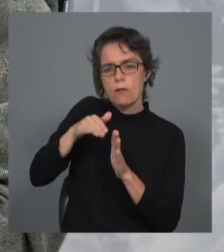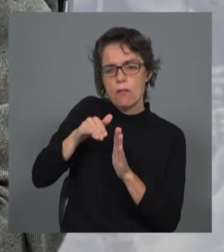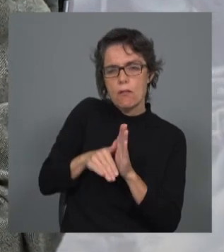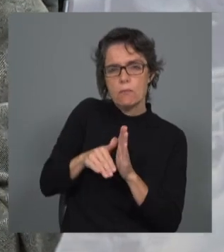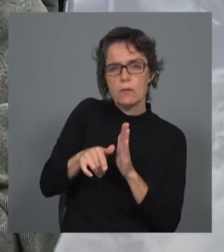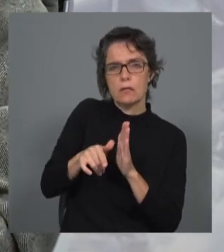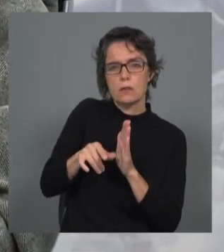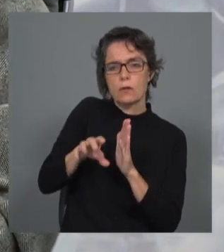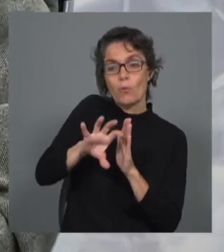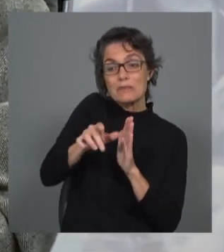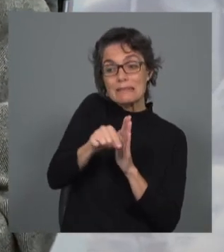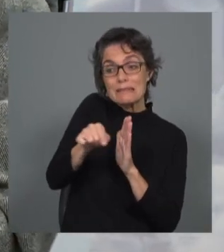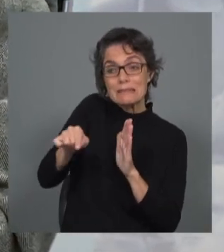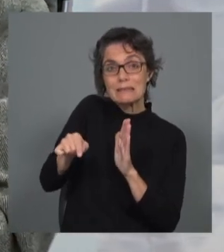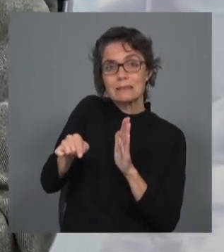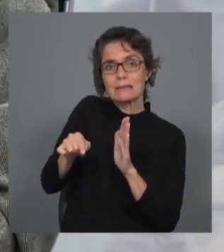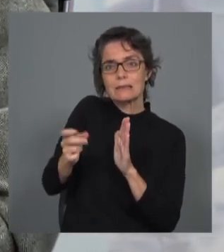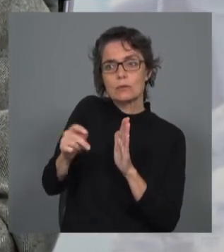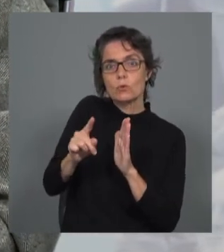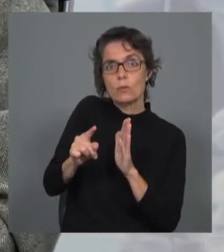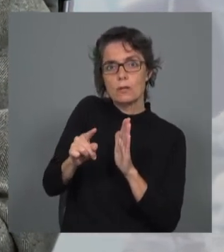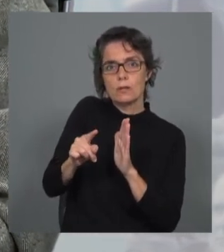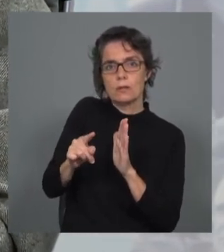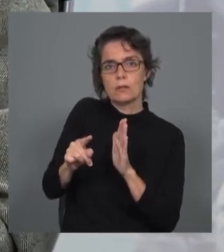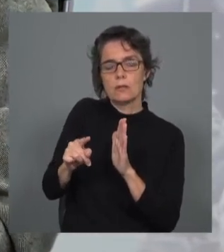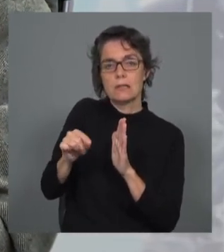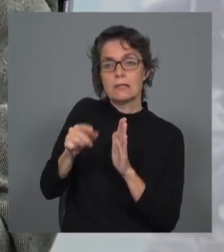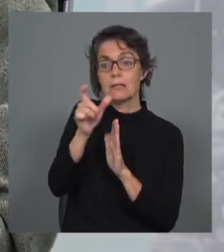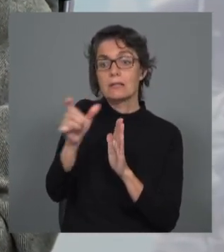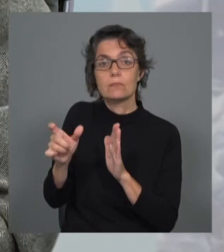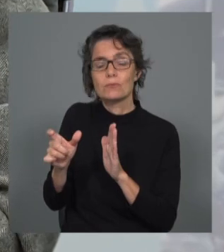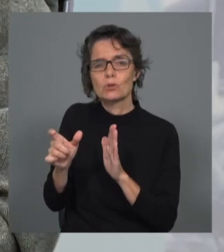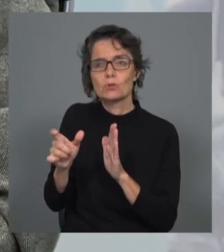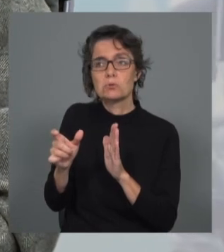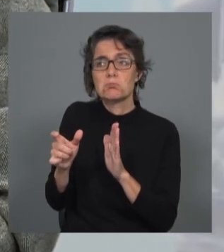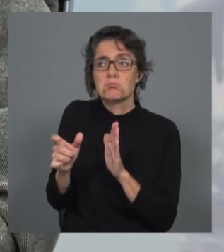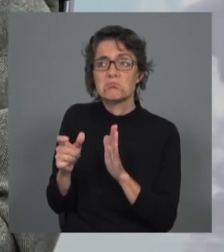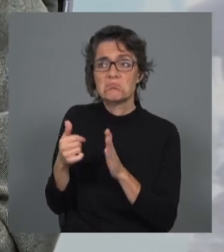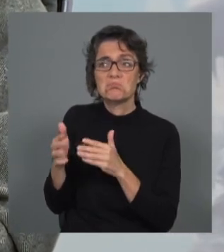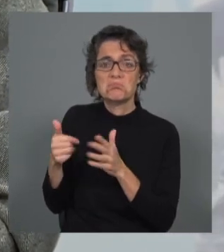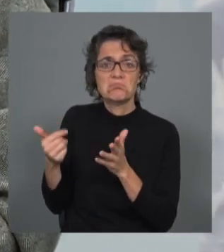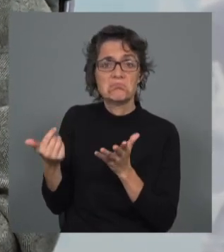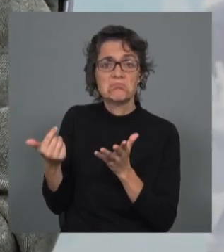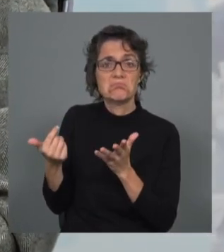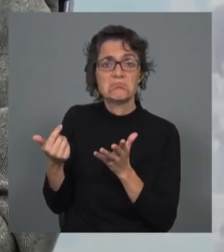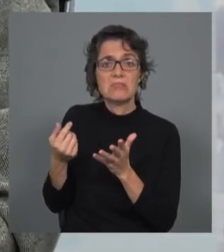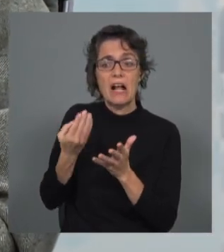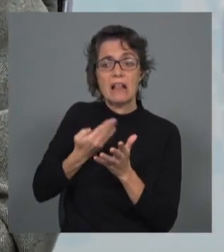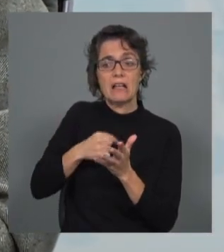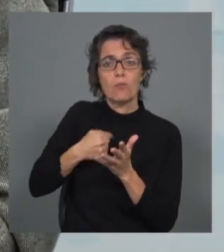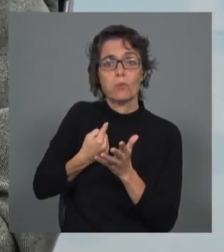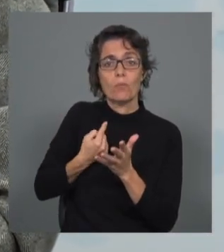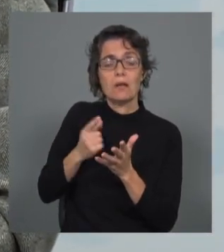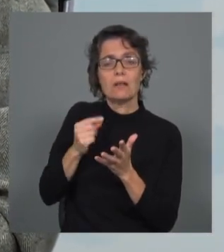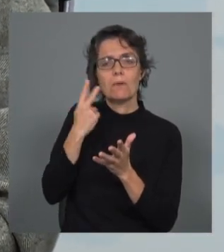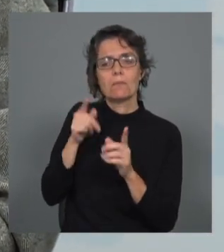regiões, o que acontecia era que os cidadãos se desinteressavam pela cidadania e pela vida